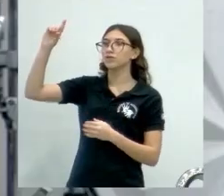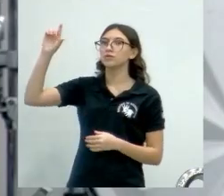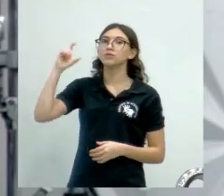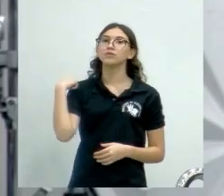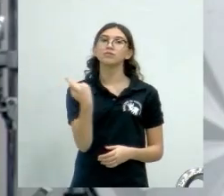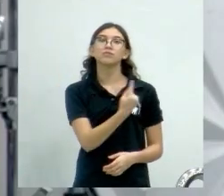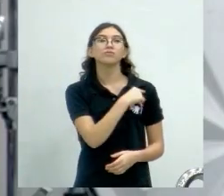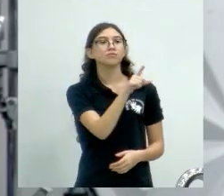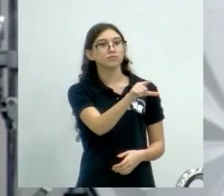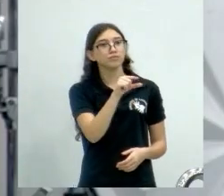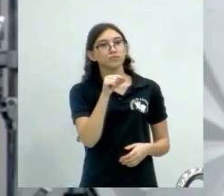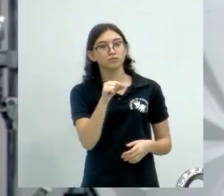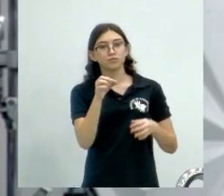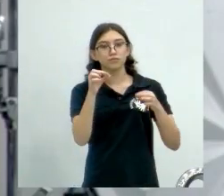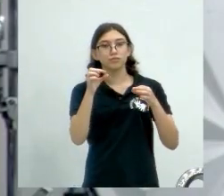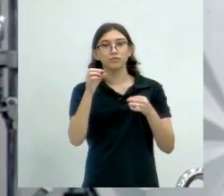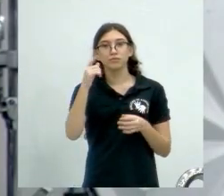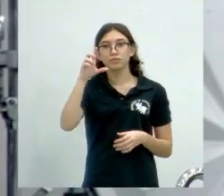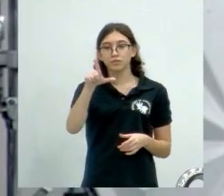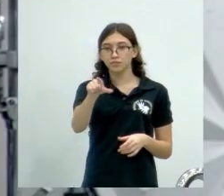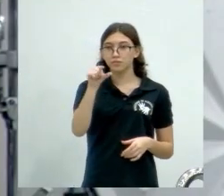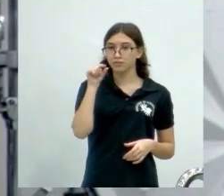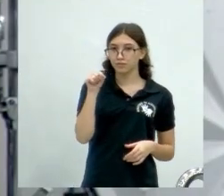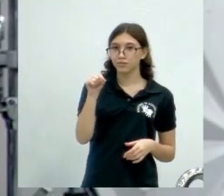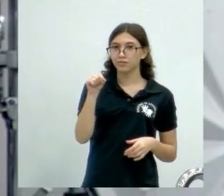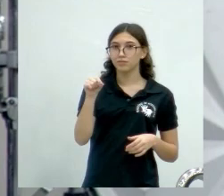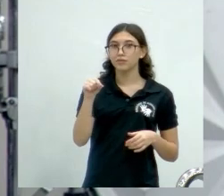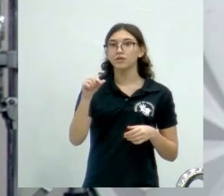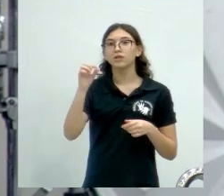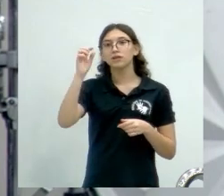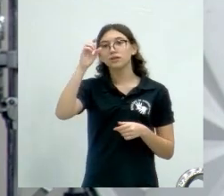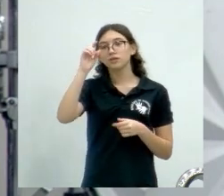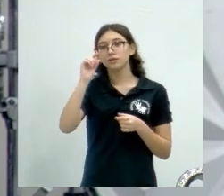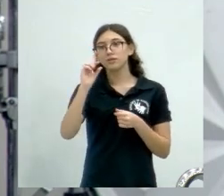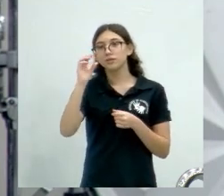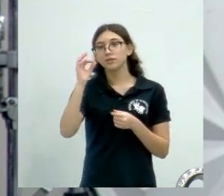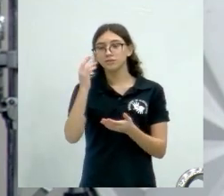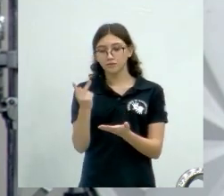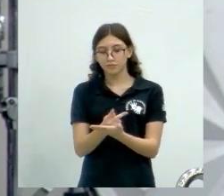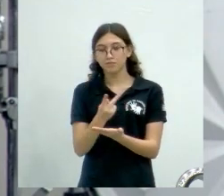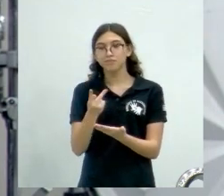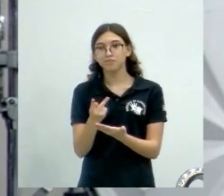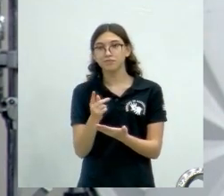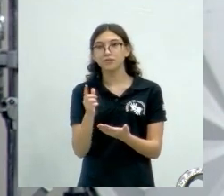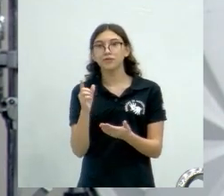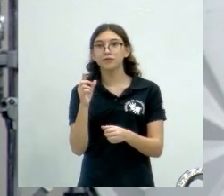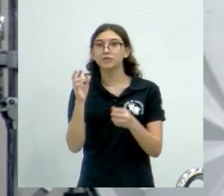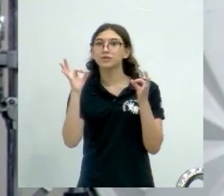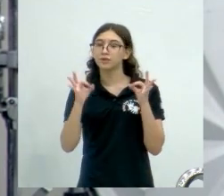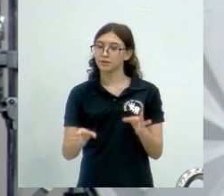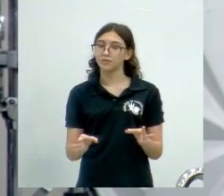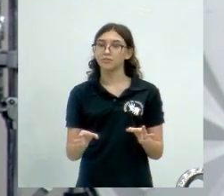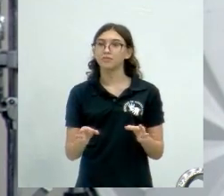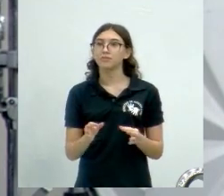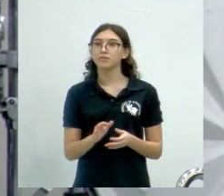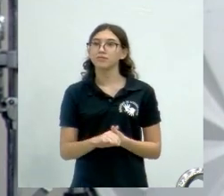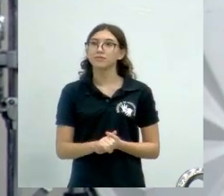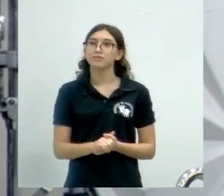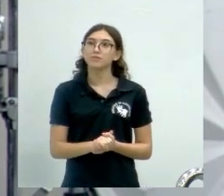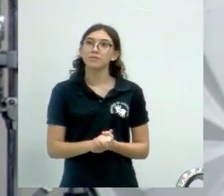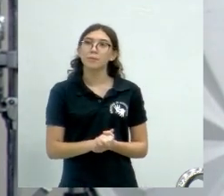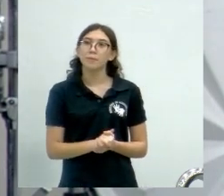também vai trazer aqui outras facetas, muito mais práticas. A letra D, fazer aquilo que é